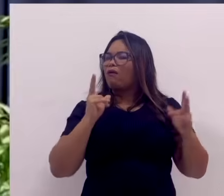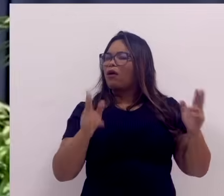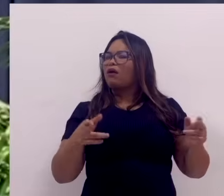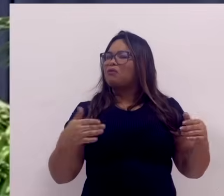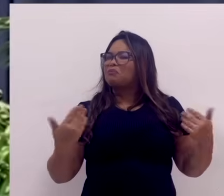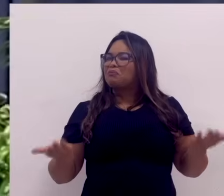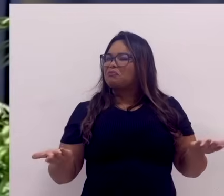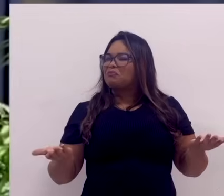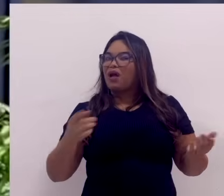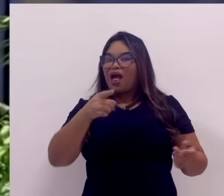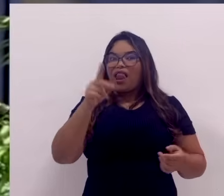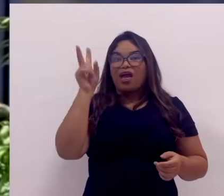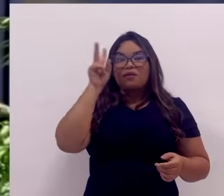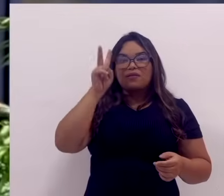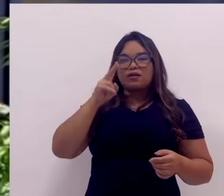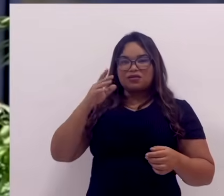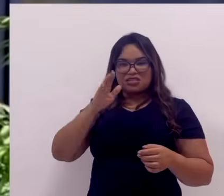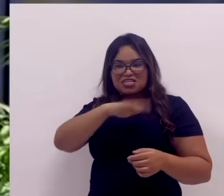ao Papai Noel.